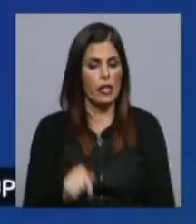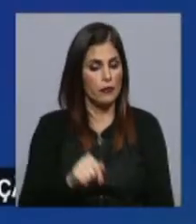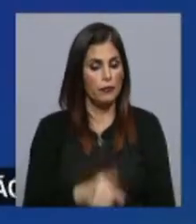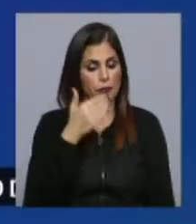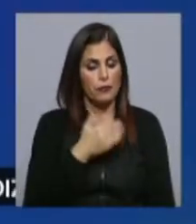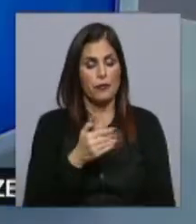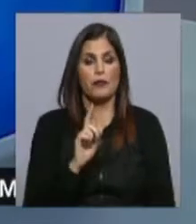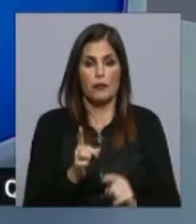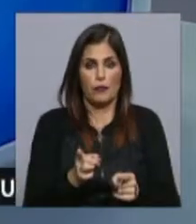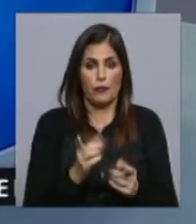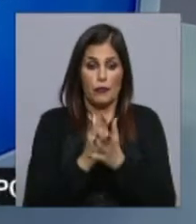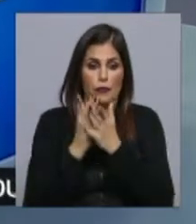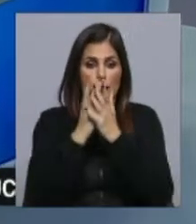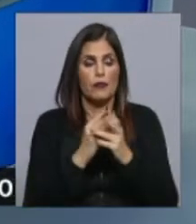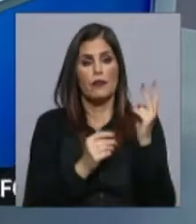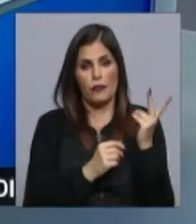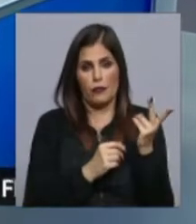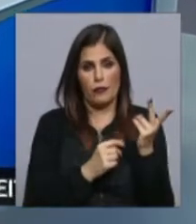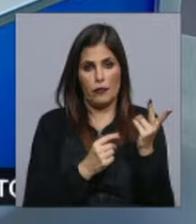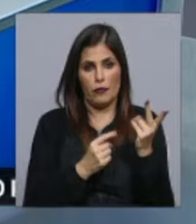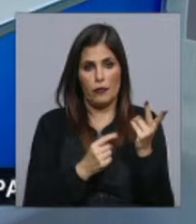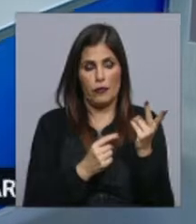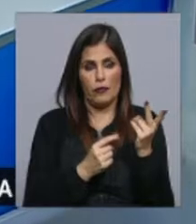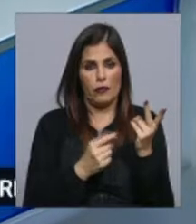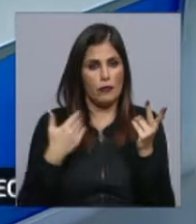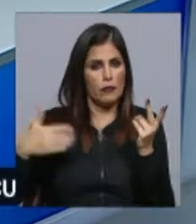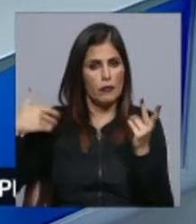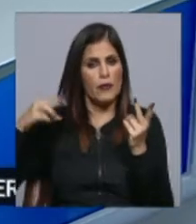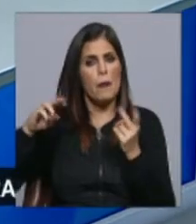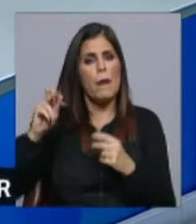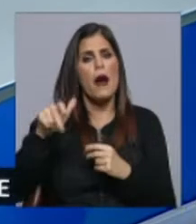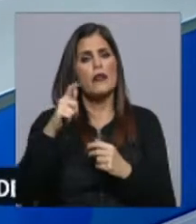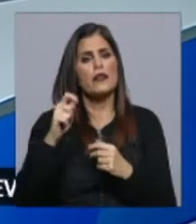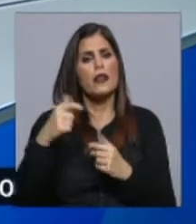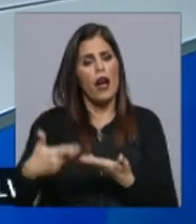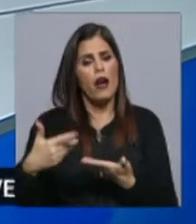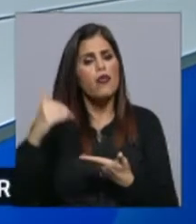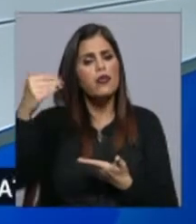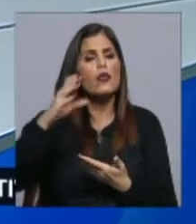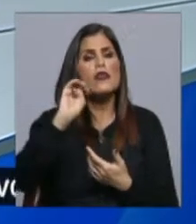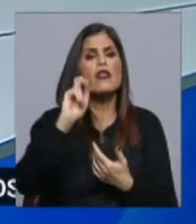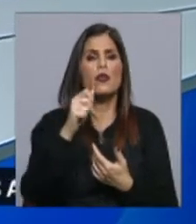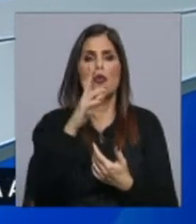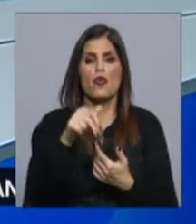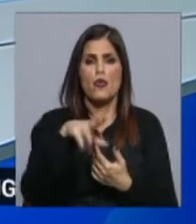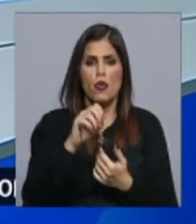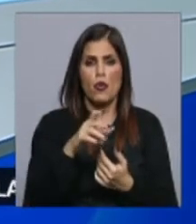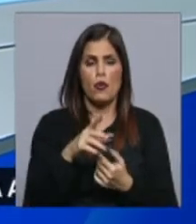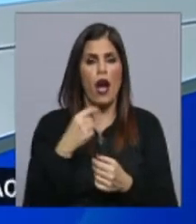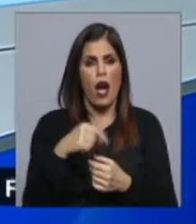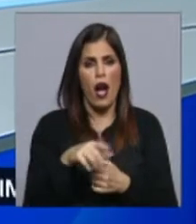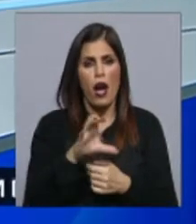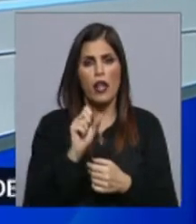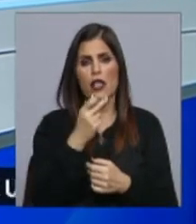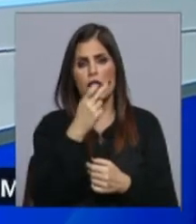começamos com dois estudos que revelam o passado de Marte e também o presente e o futuro de Saturno através de glaciares e de órbitas